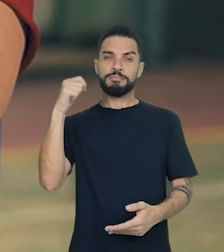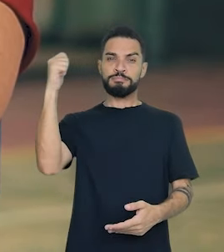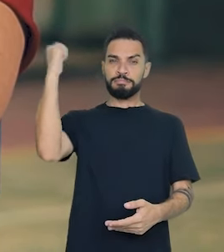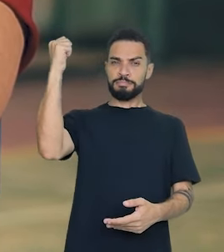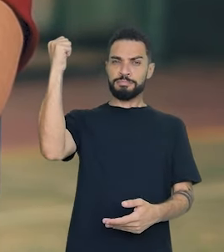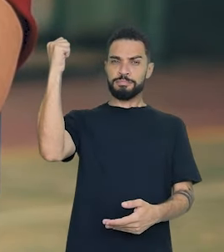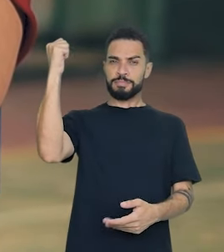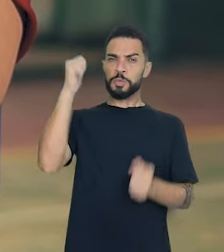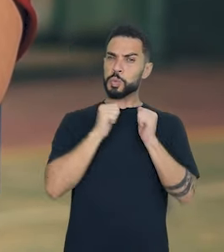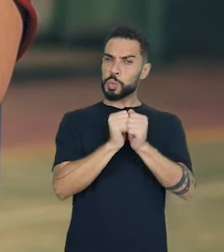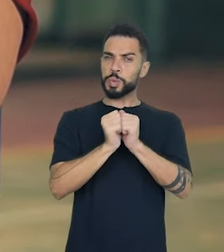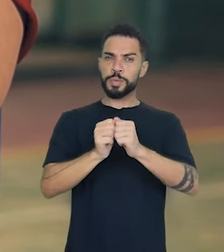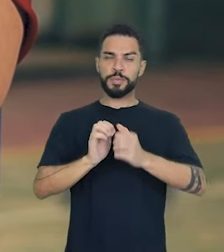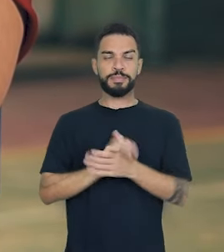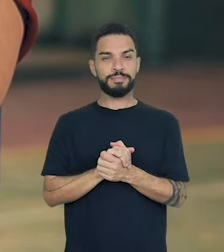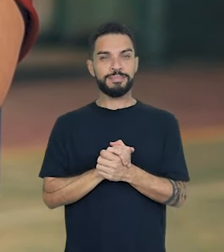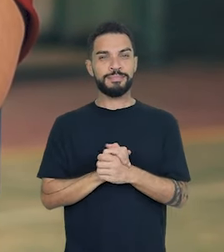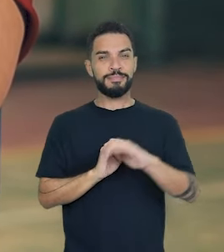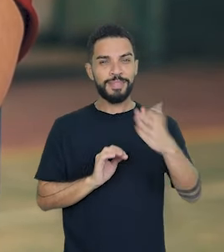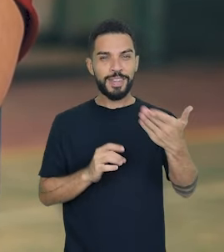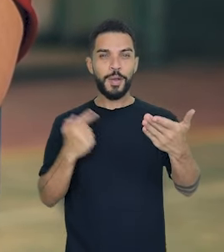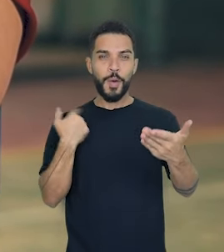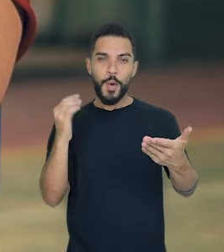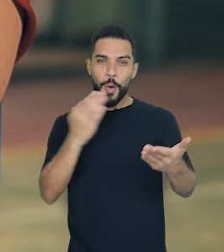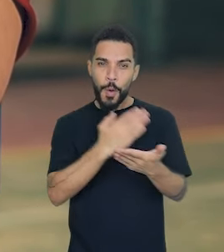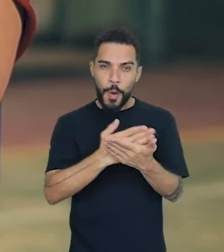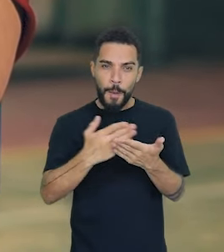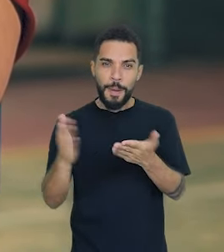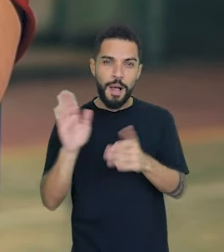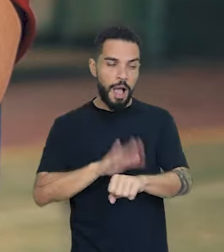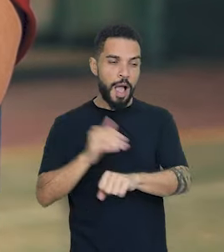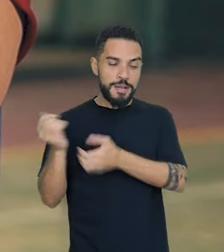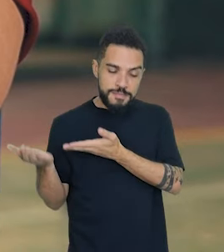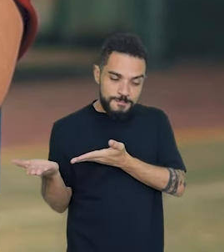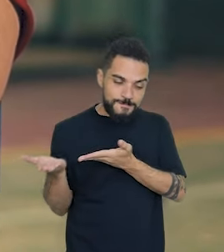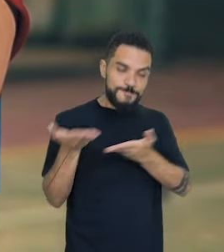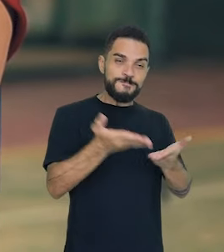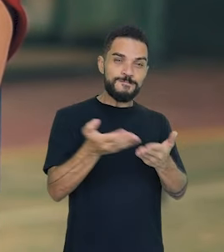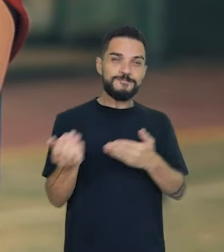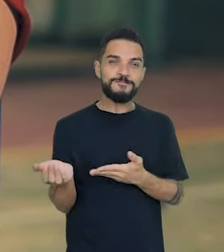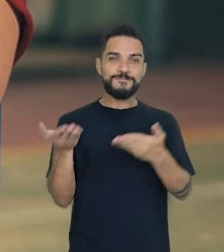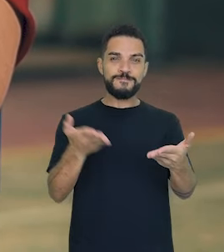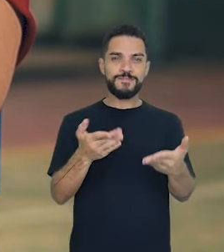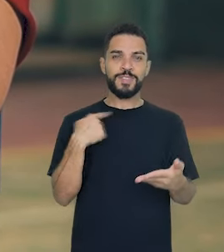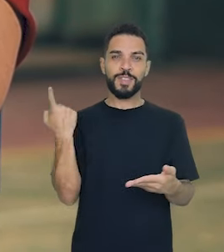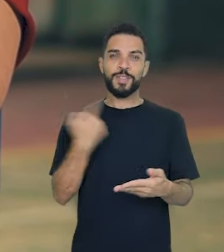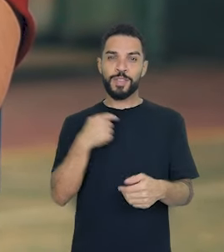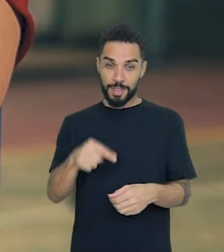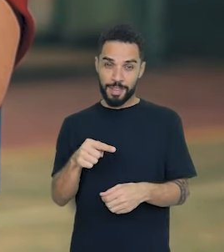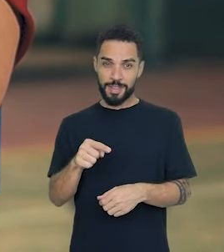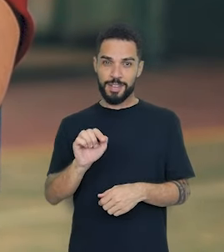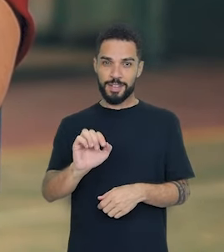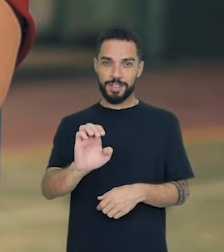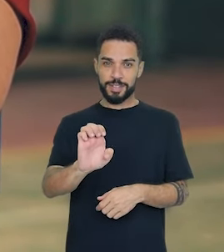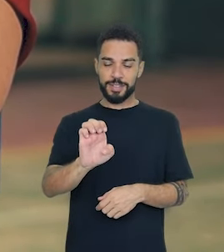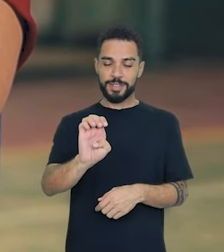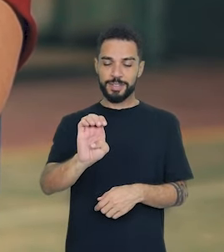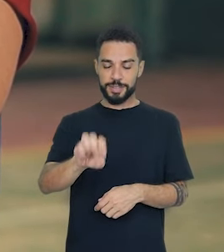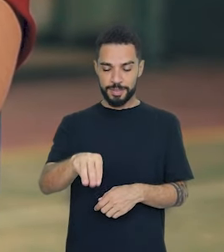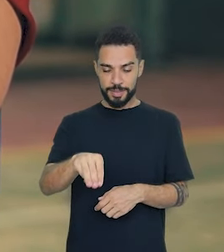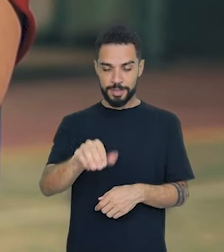daquele campeonato. E através disso começou a vir os convites, e um deles foi da Embaixada do Morro, onde a